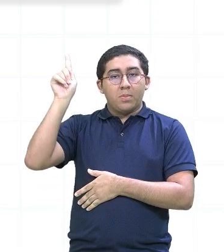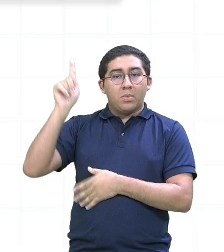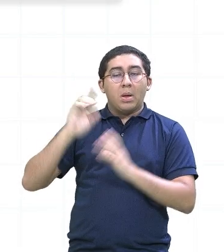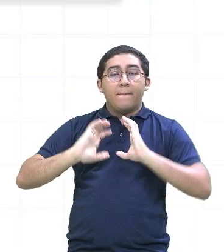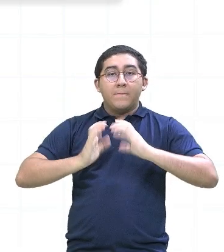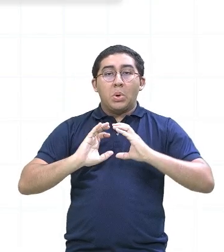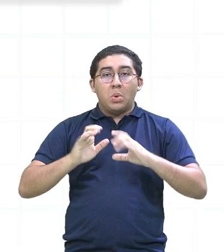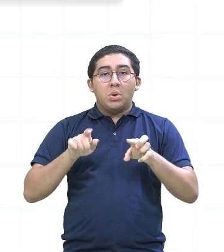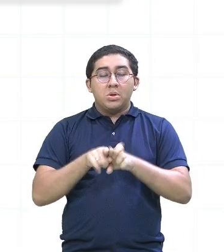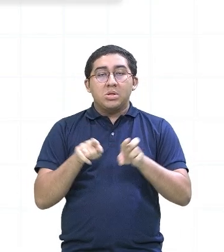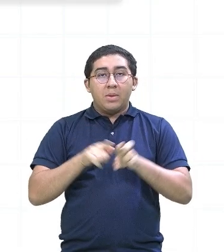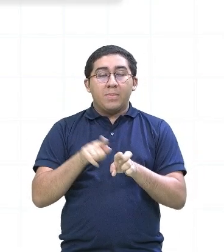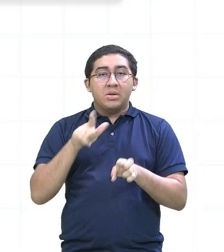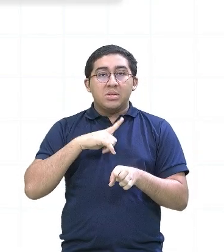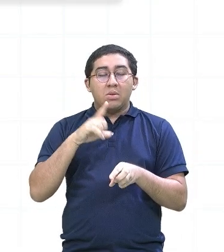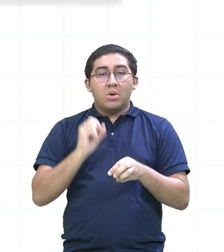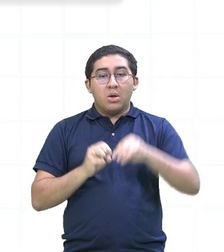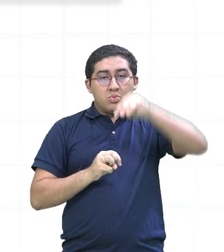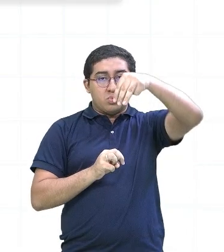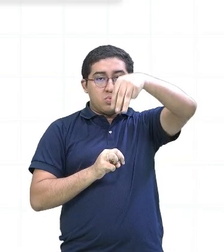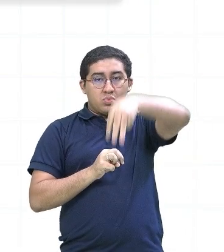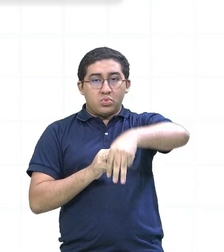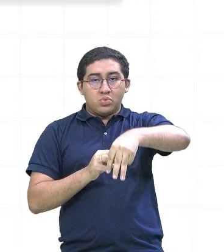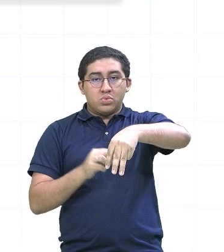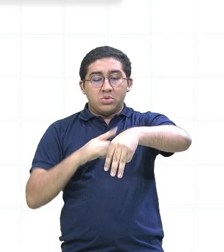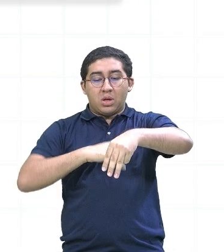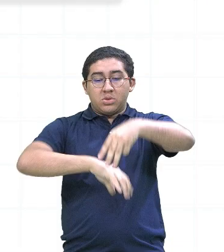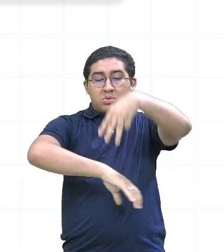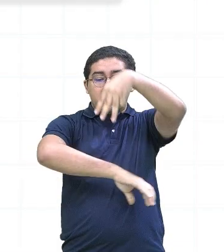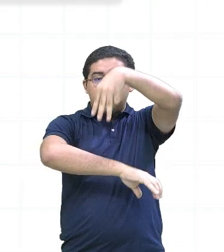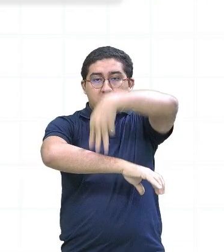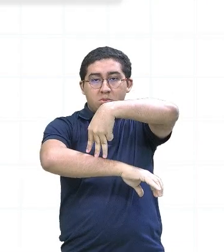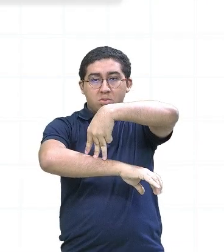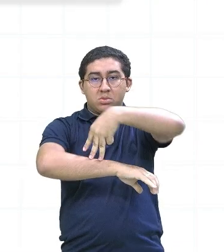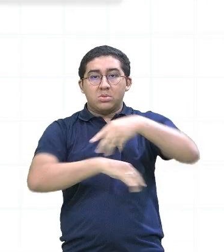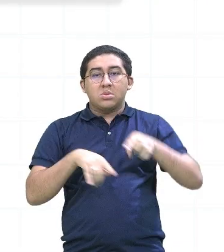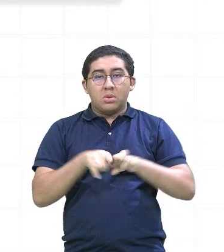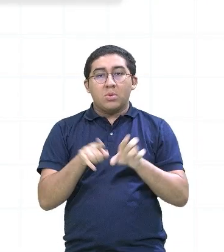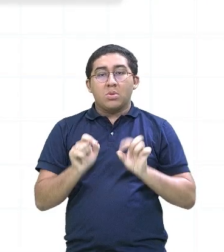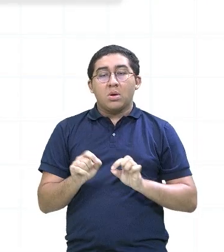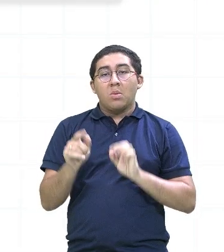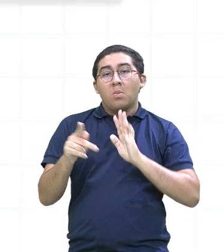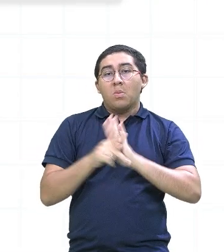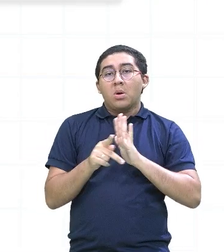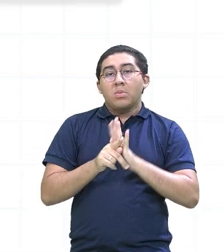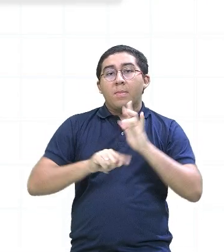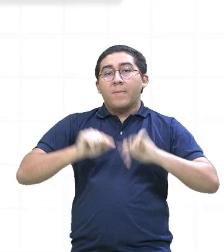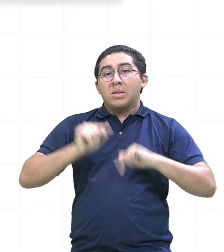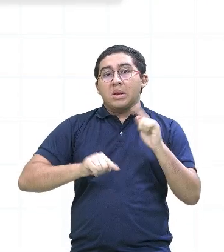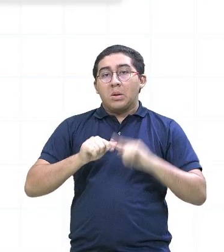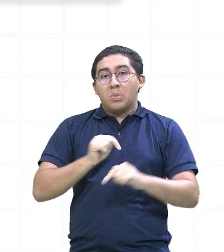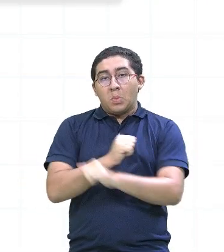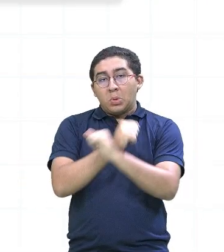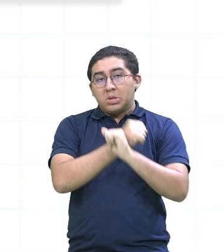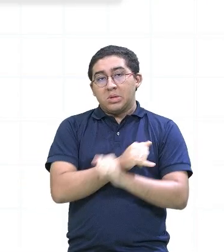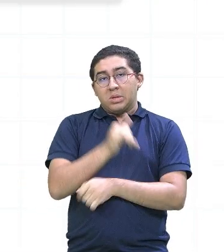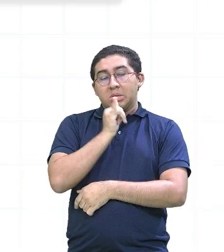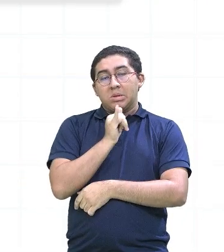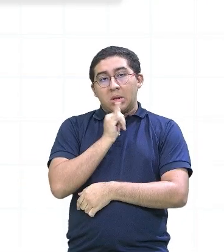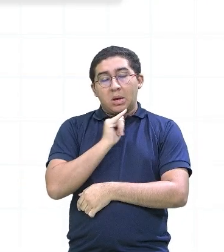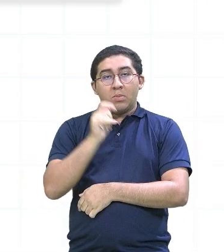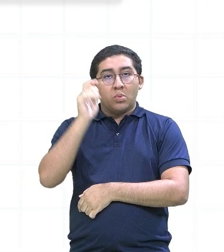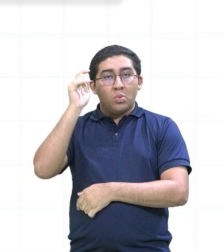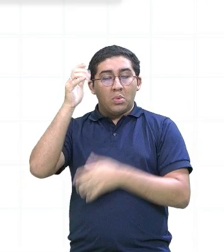as casinhas de madeira, que são chamados de wickets, e os equipamentos de proteção, capacete,